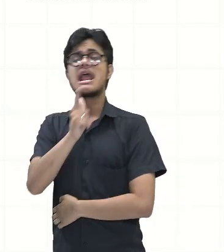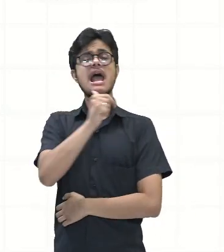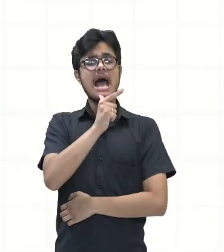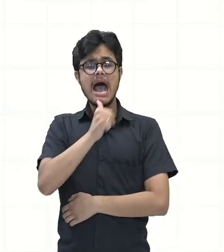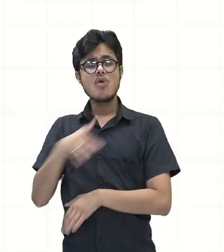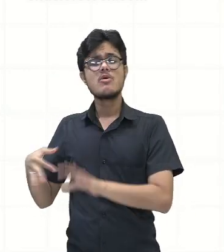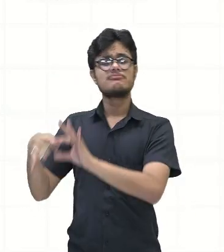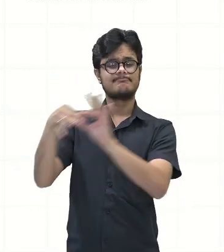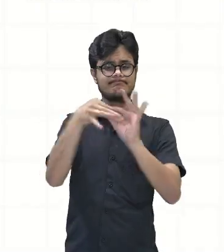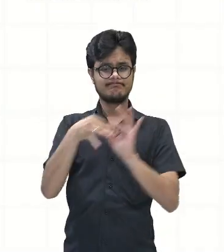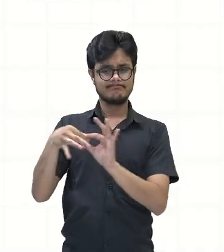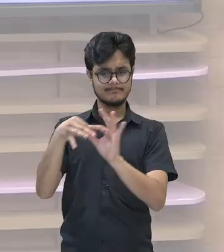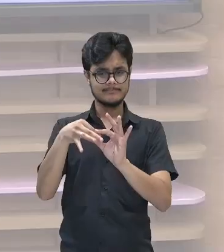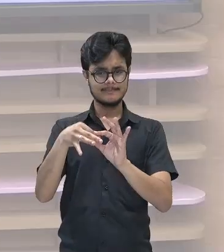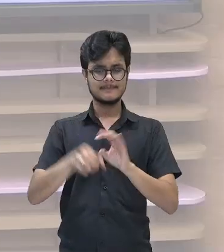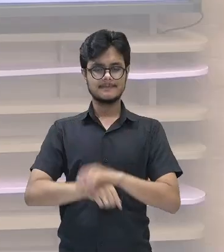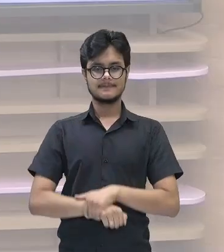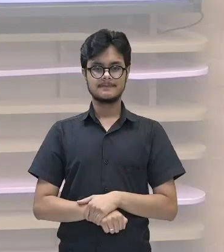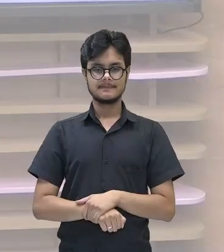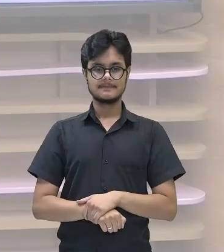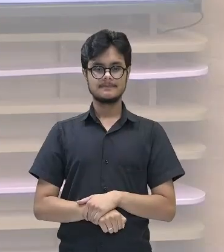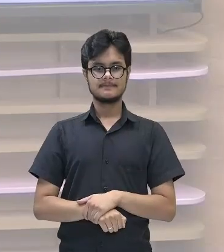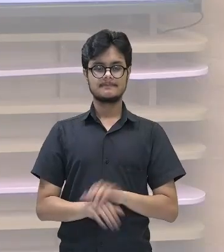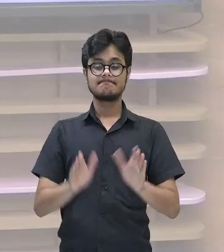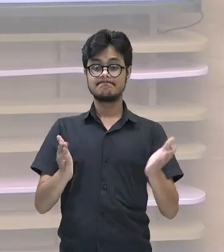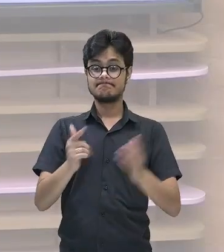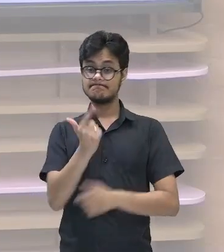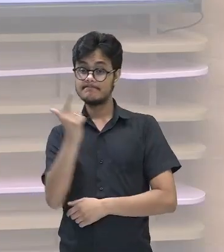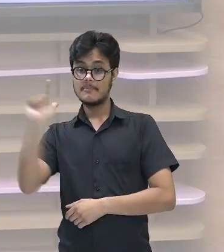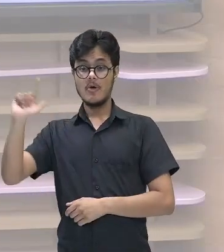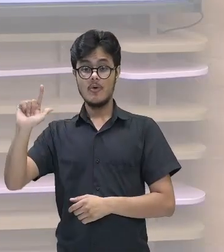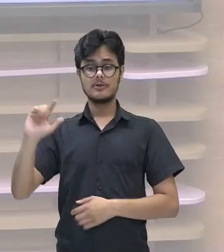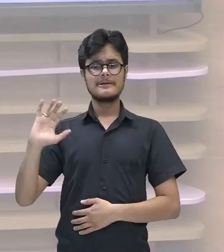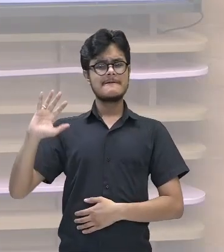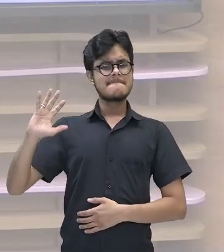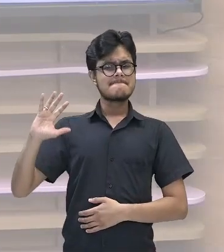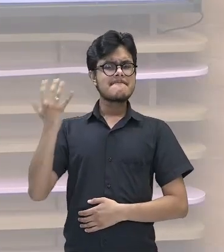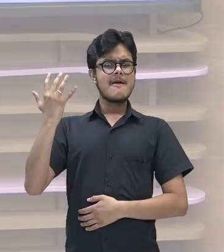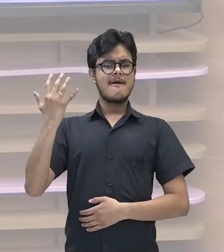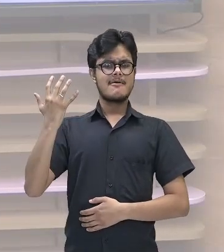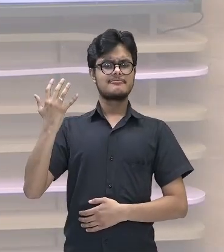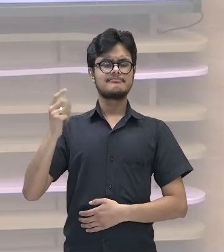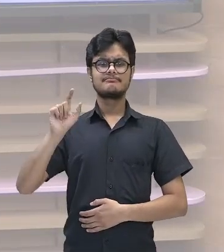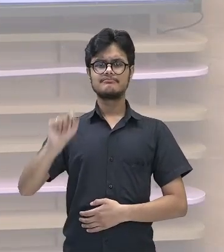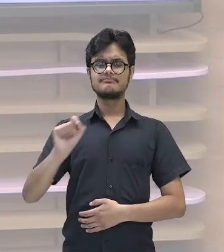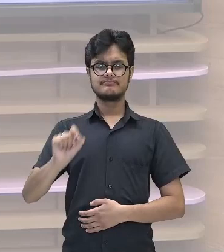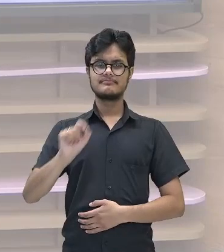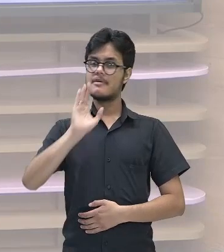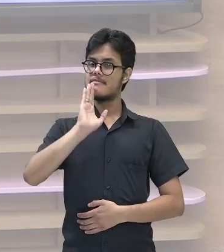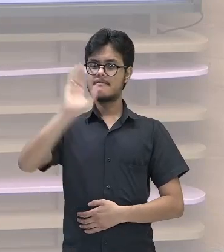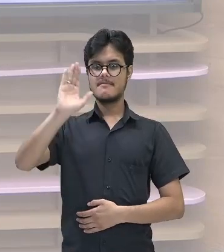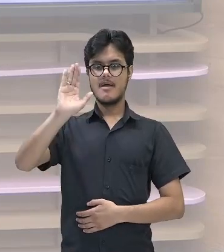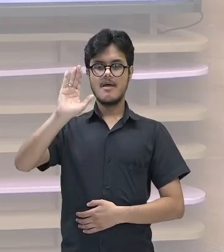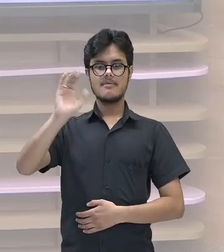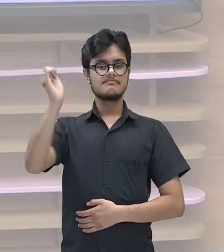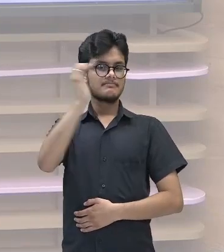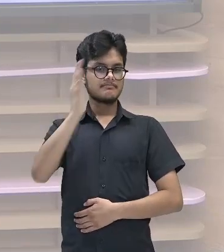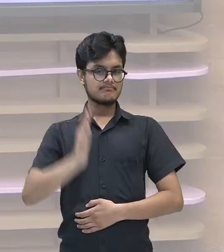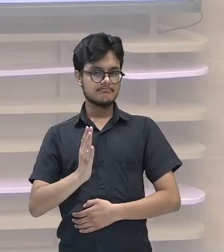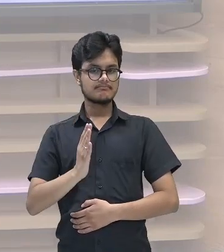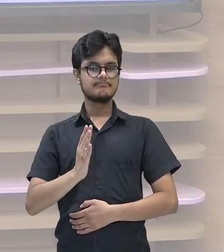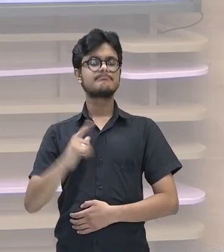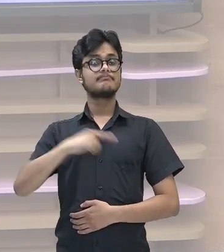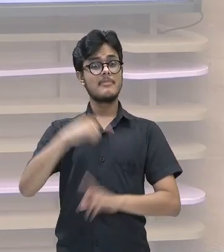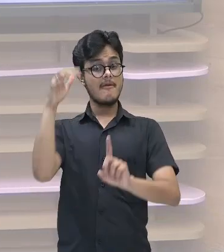atlântica. Ok? Então, um outro fenômeno, né, é importante nós destacarmos, um outro fenômeno aí que